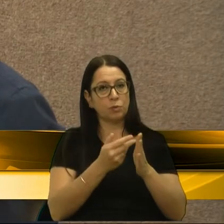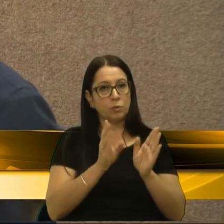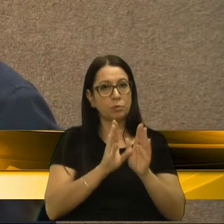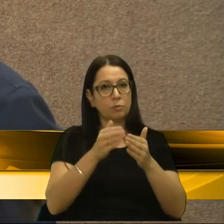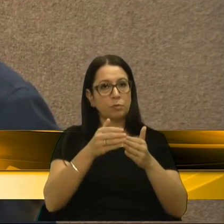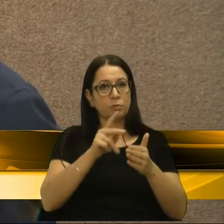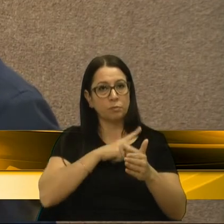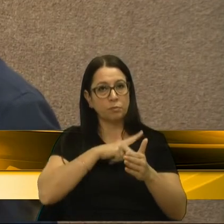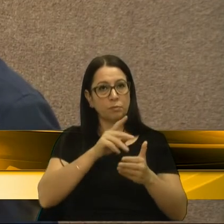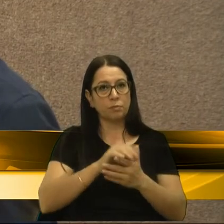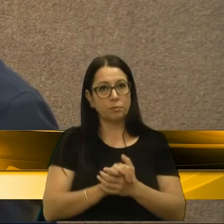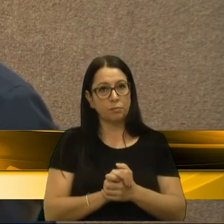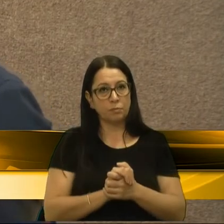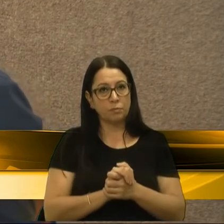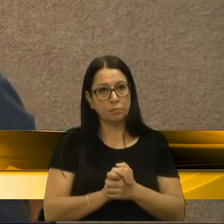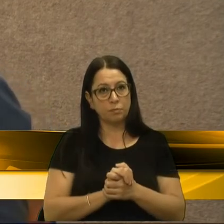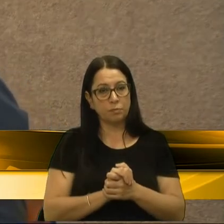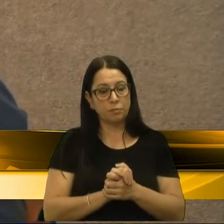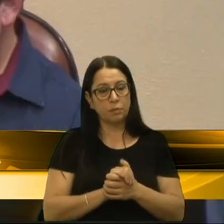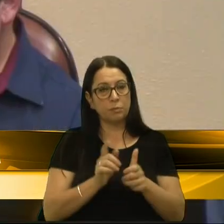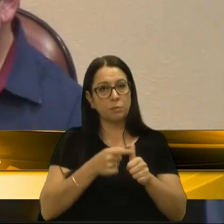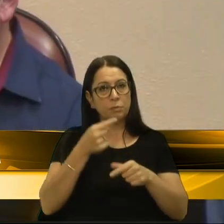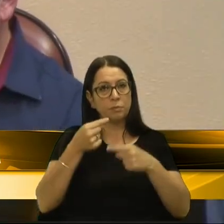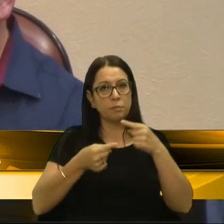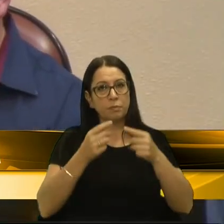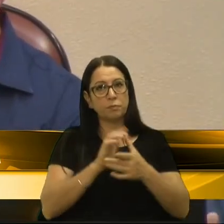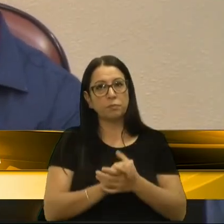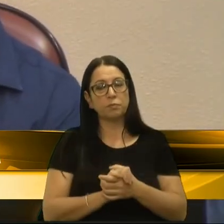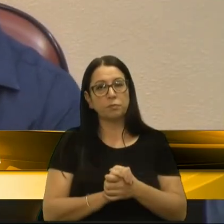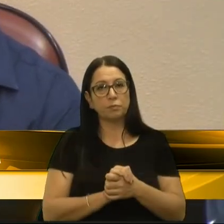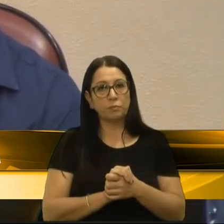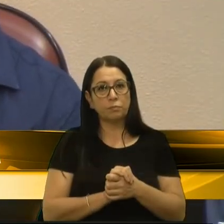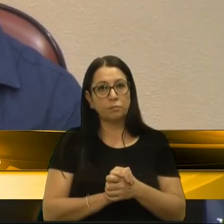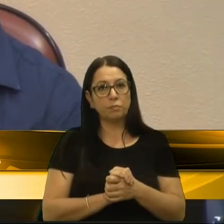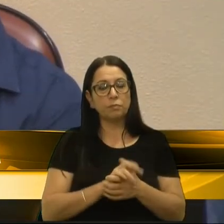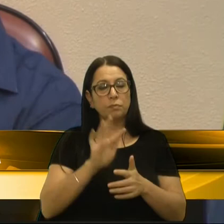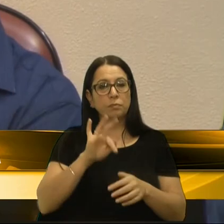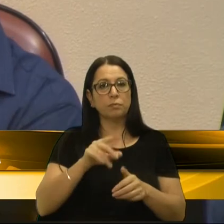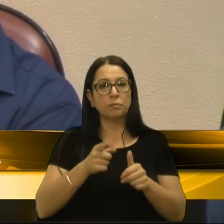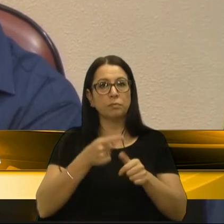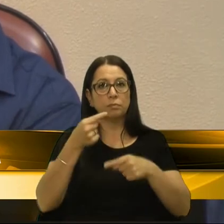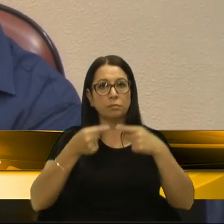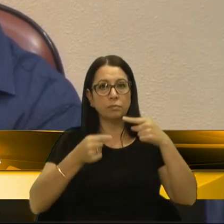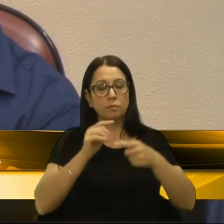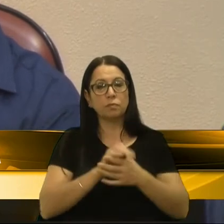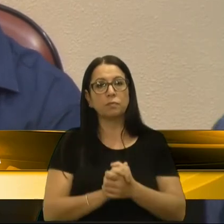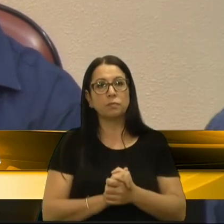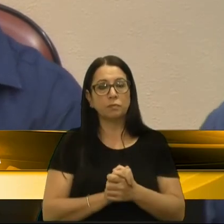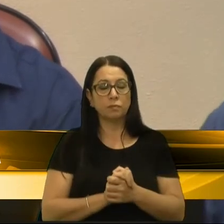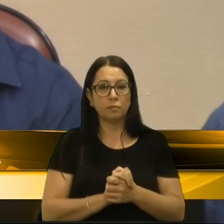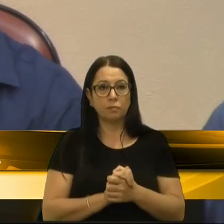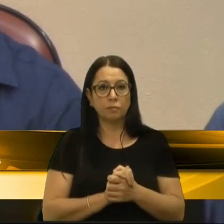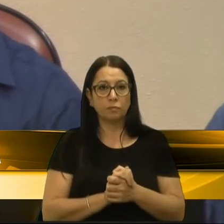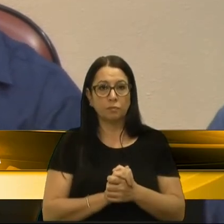senhor presidente. Em primeira discussão, encerrada a primeira discussão.